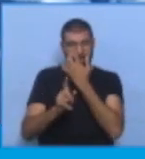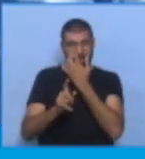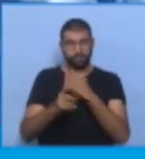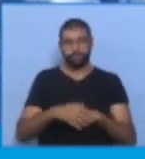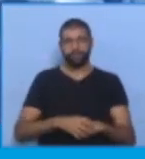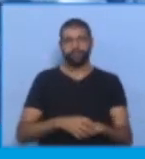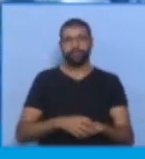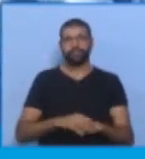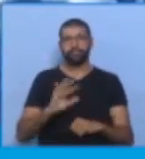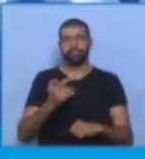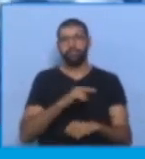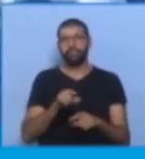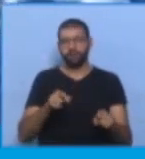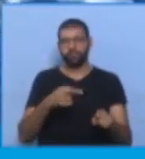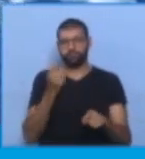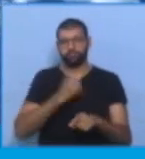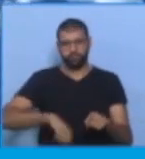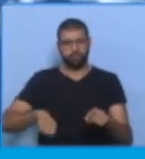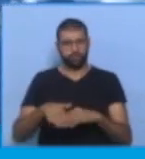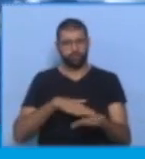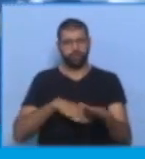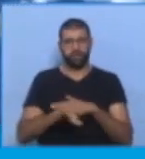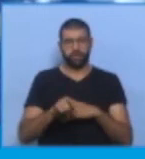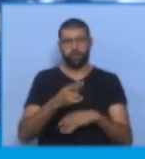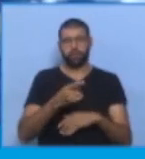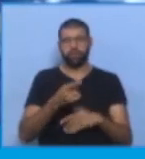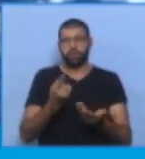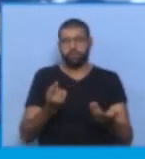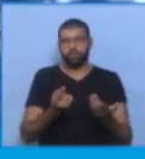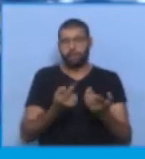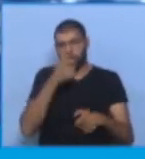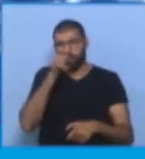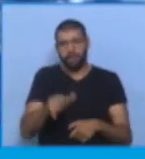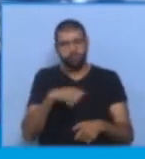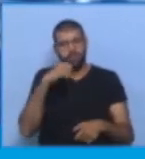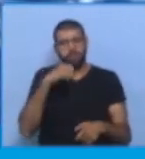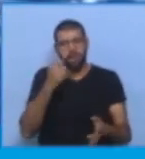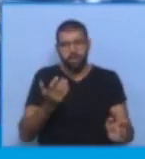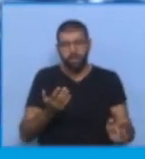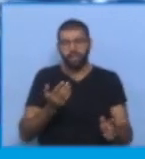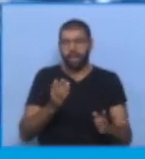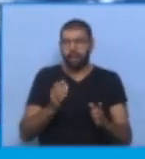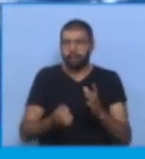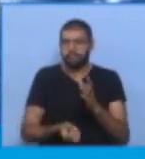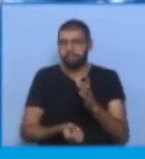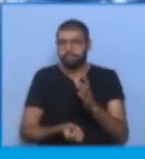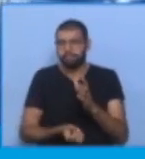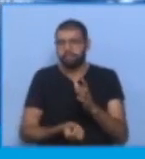Então, quando eles cometem essa transgressão, ainda não são humanos. Ainda estão a ser